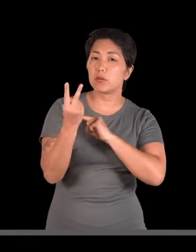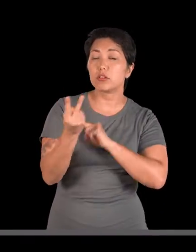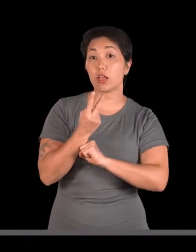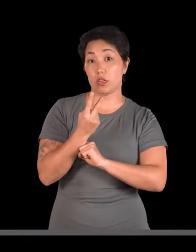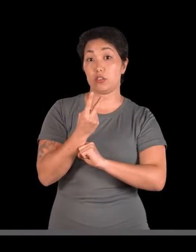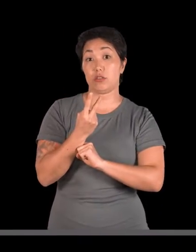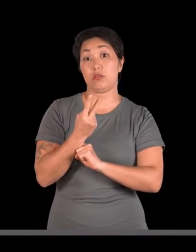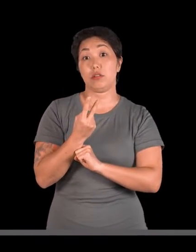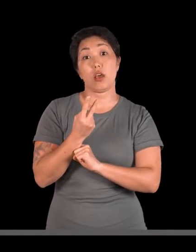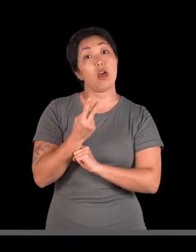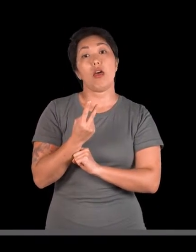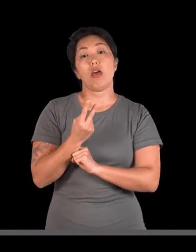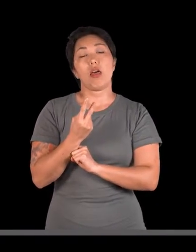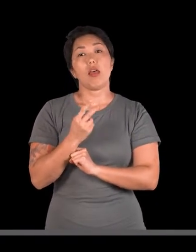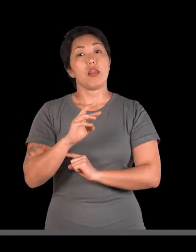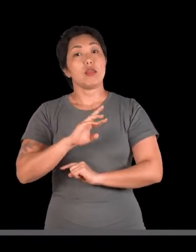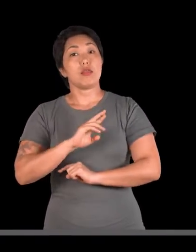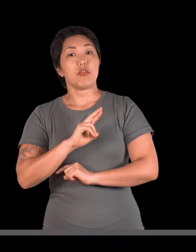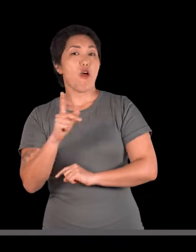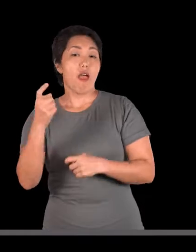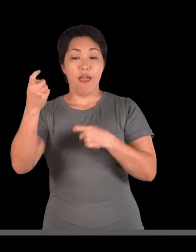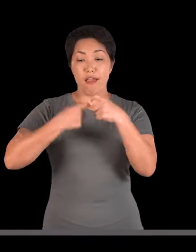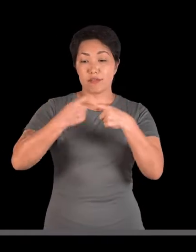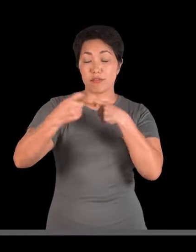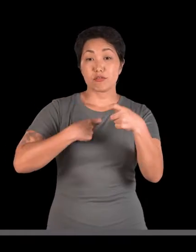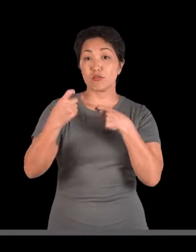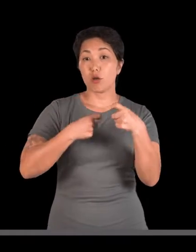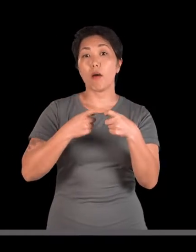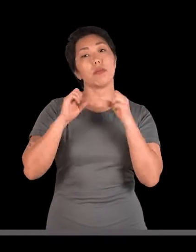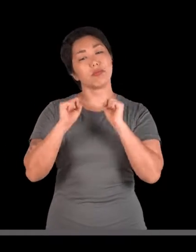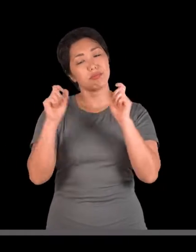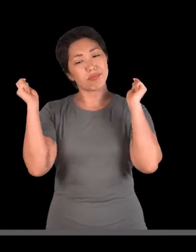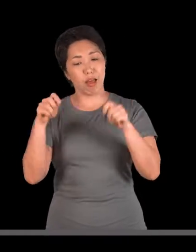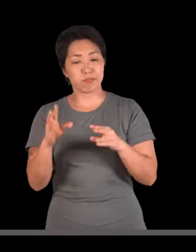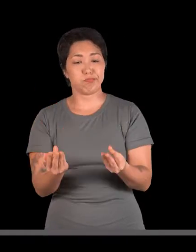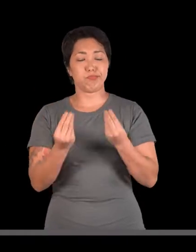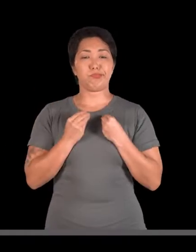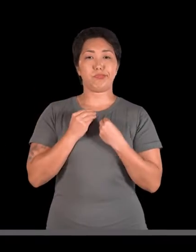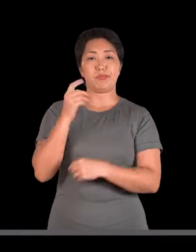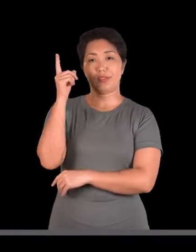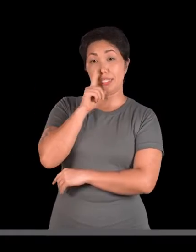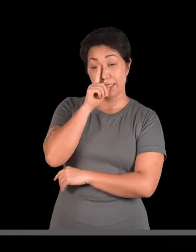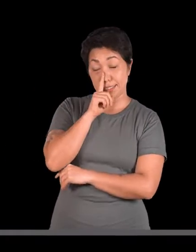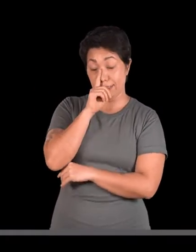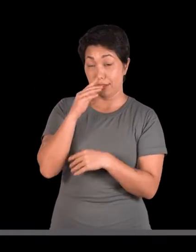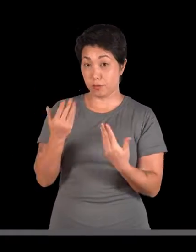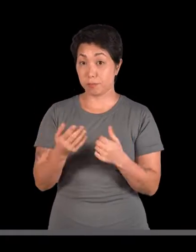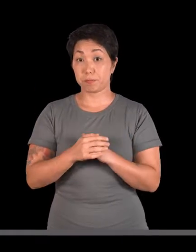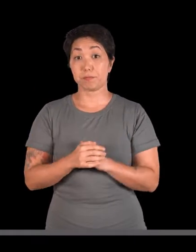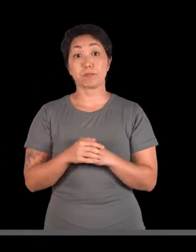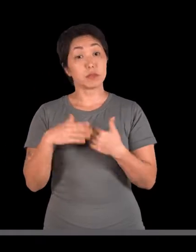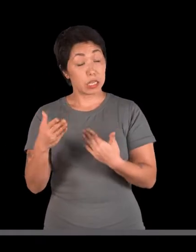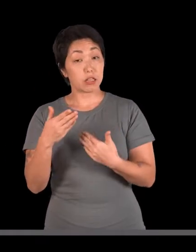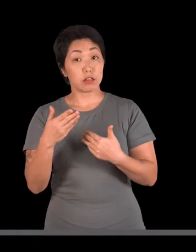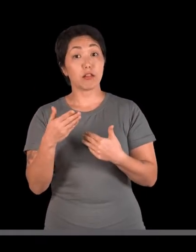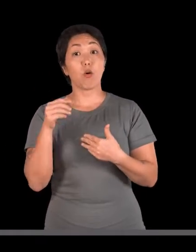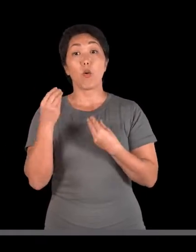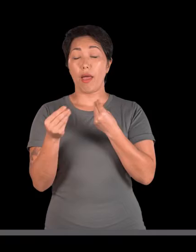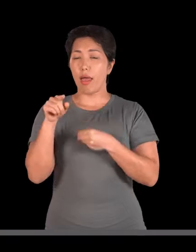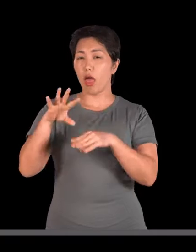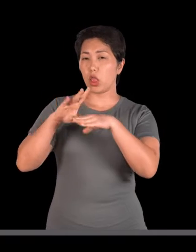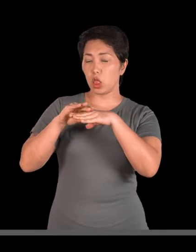tem relações que podem colocar em risco aí a sua integridade e a sua saúde. E a sífilis, ela é bastante frequente. Ela é causada por uma